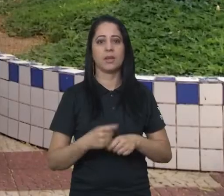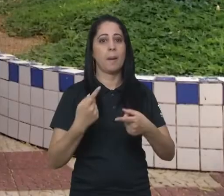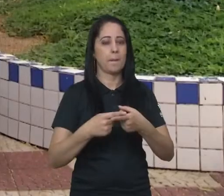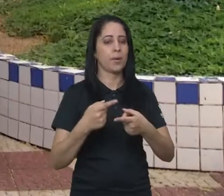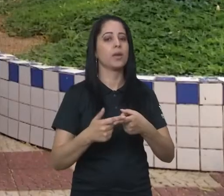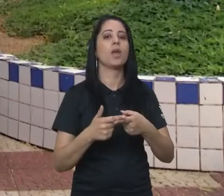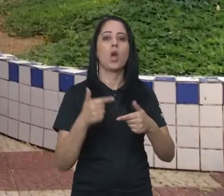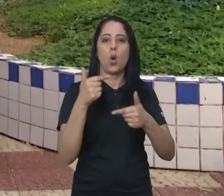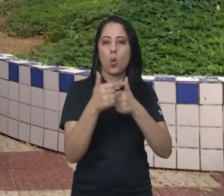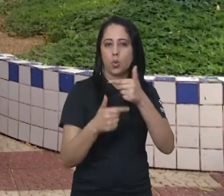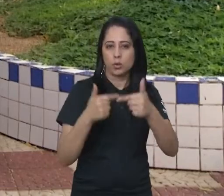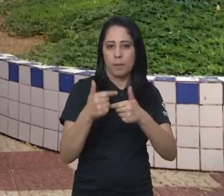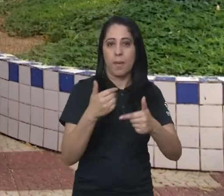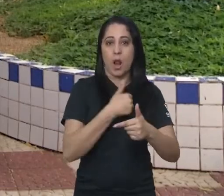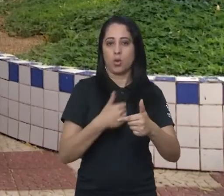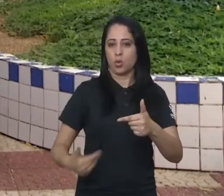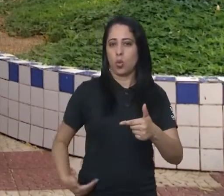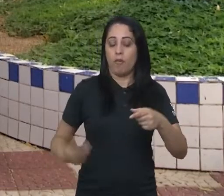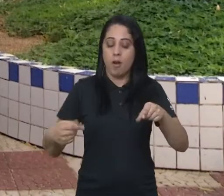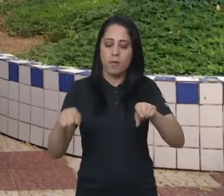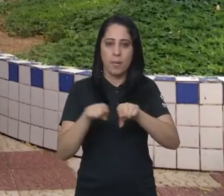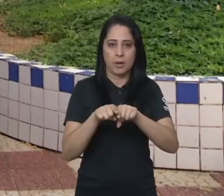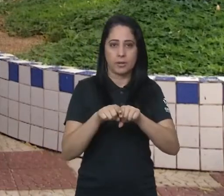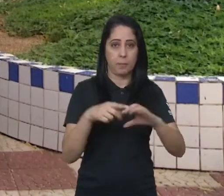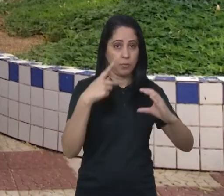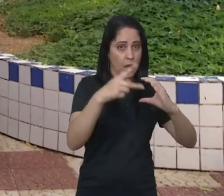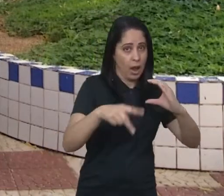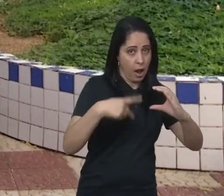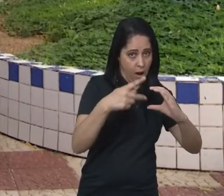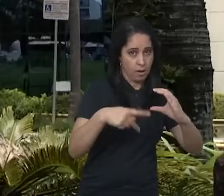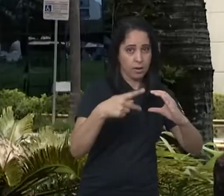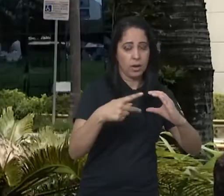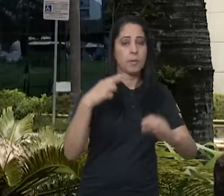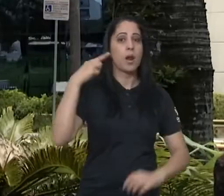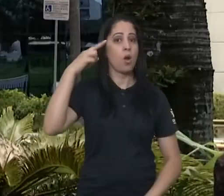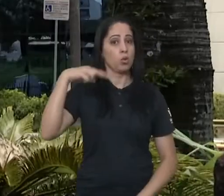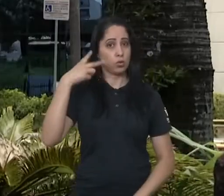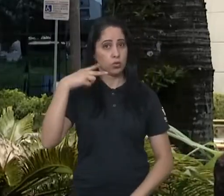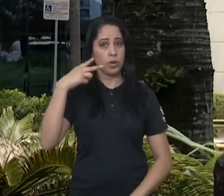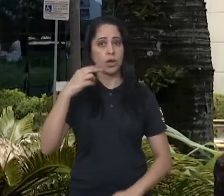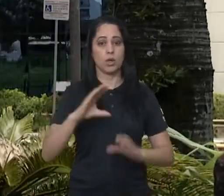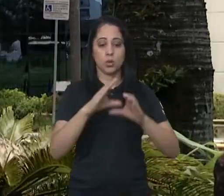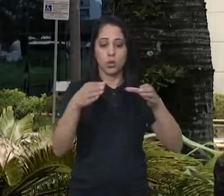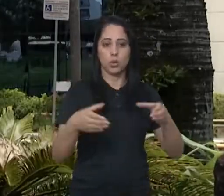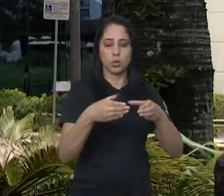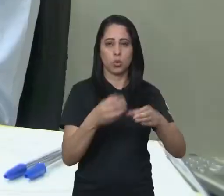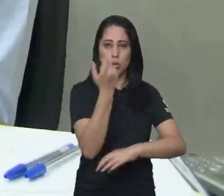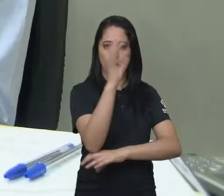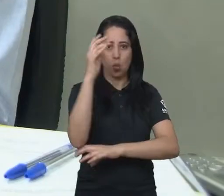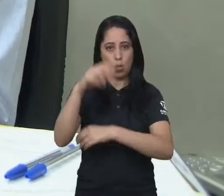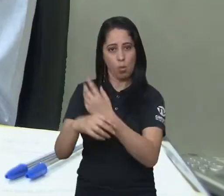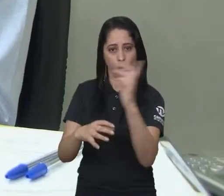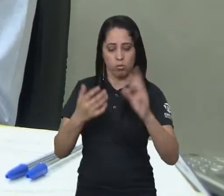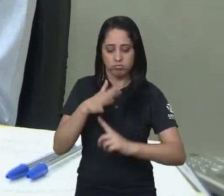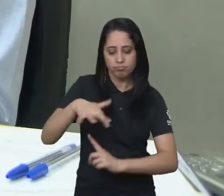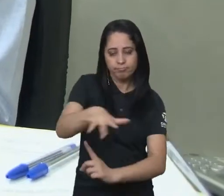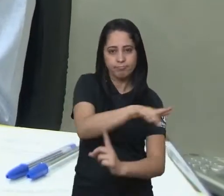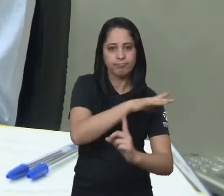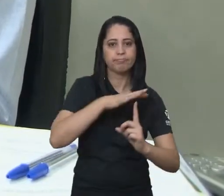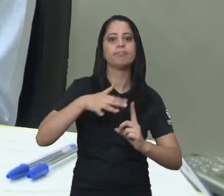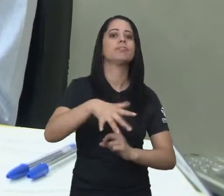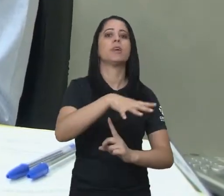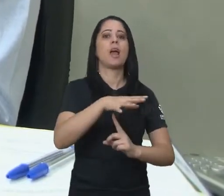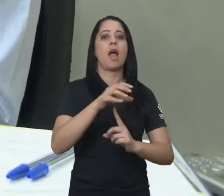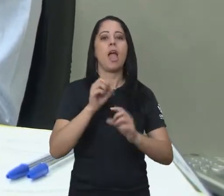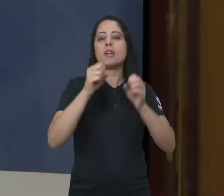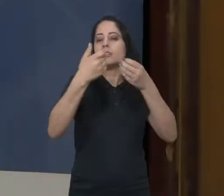conscientização, algo que também está diretamente ligado ao trabalho do poder público. Na Câmara de São José dos Campos, os vereadores da Comissão